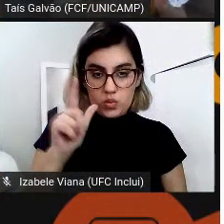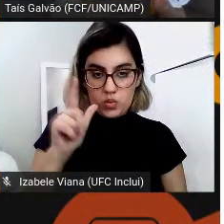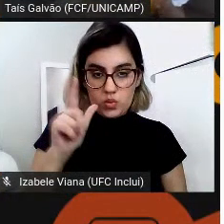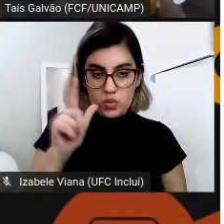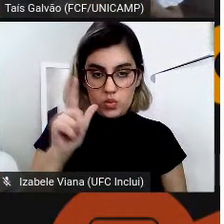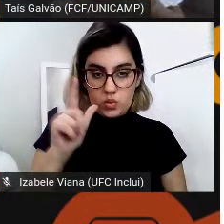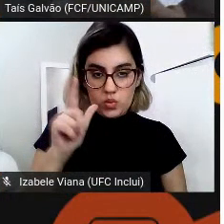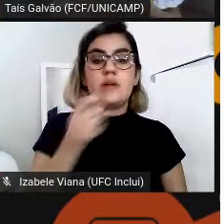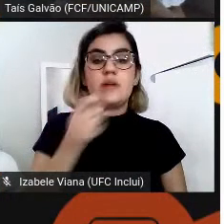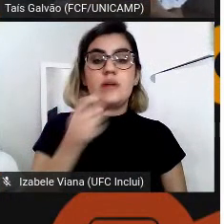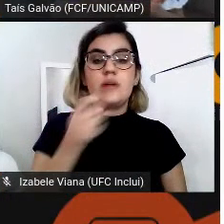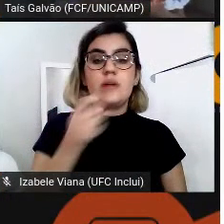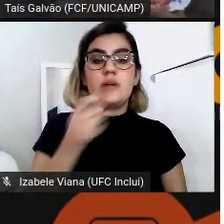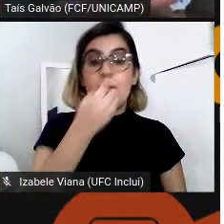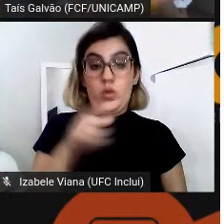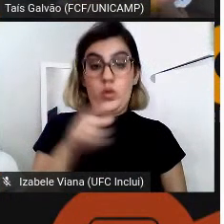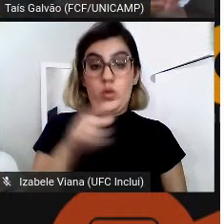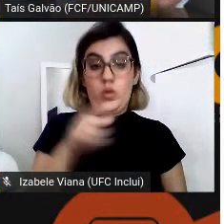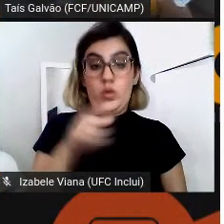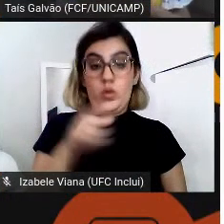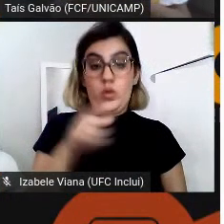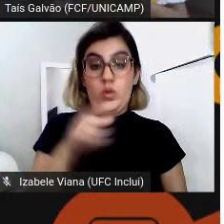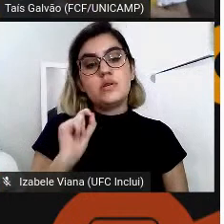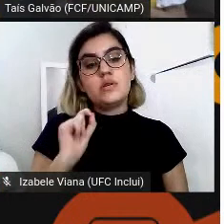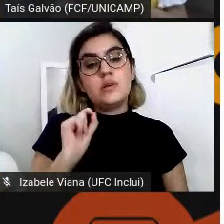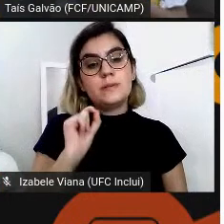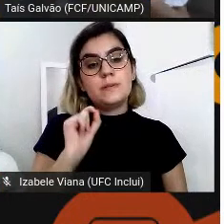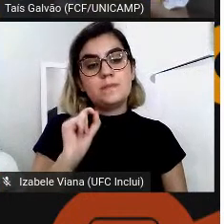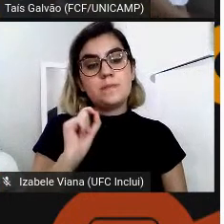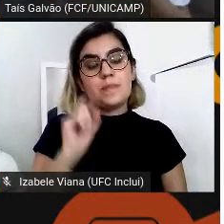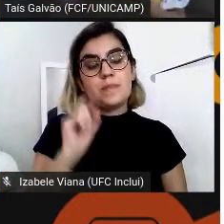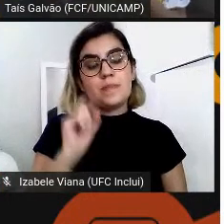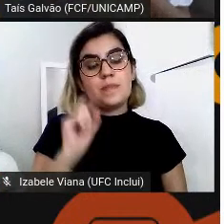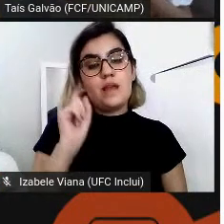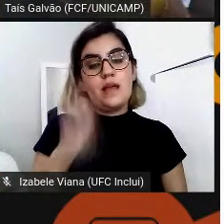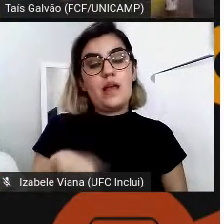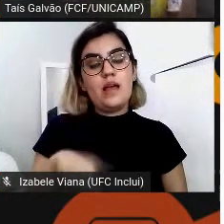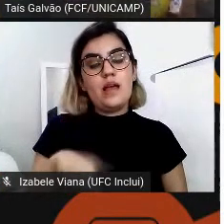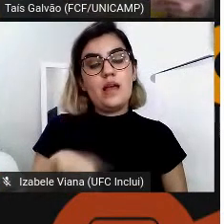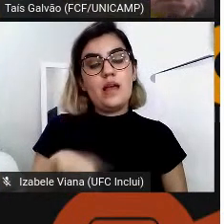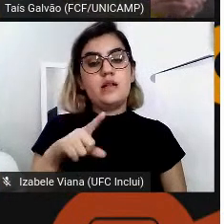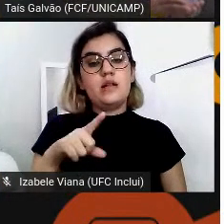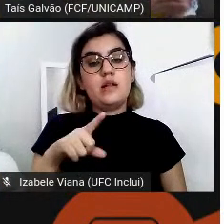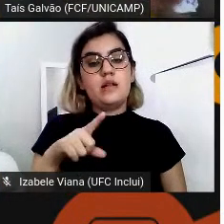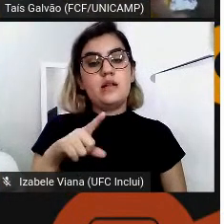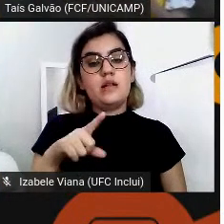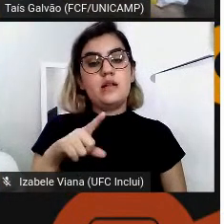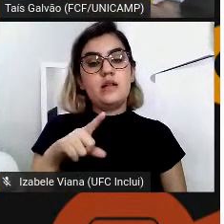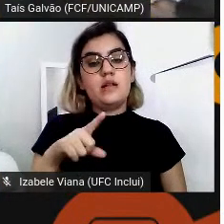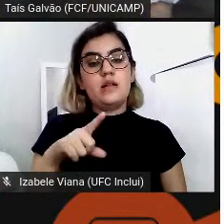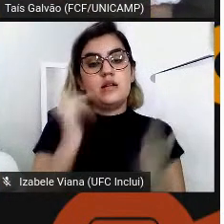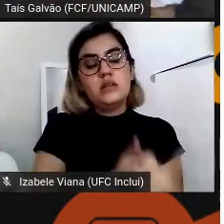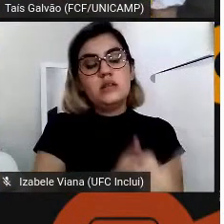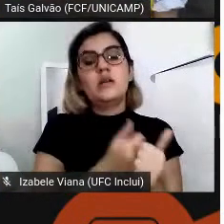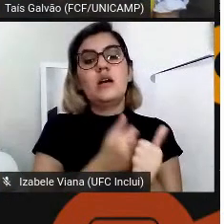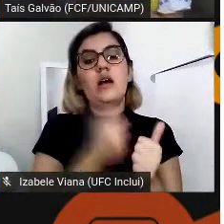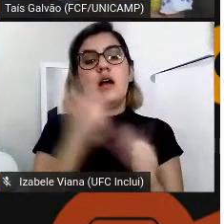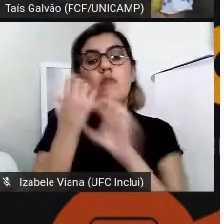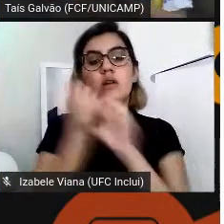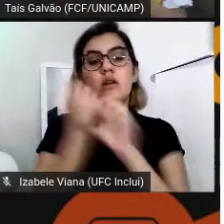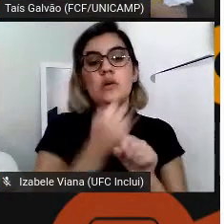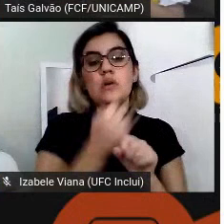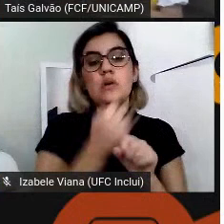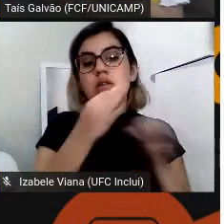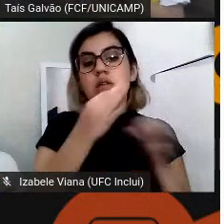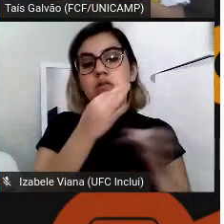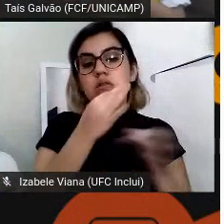o guia de avaliação crítica de revisões sistemáticas, né? Então, quando você vai ler uma revisão ou está elaborando uma